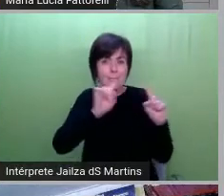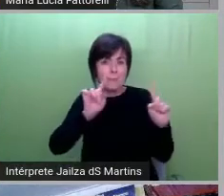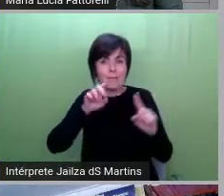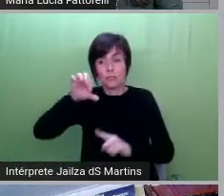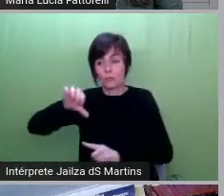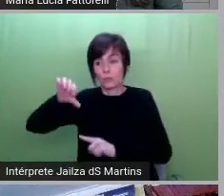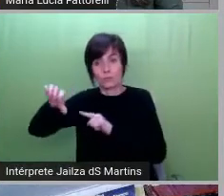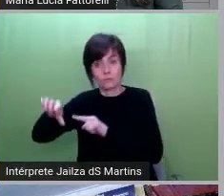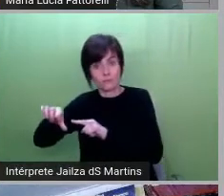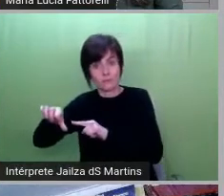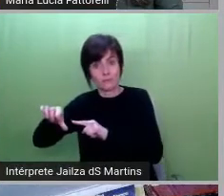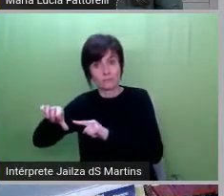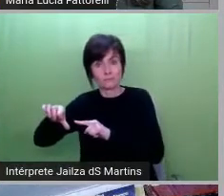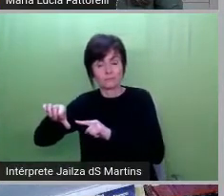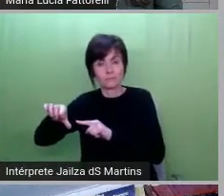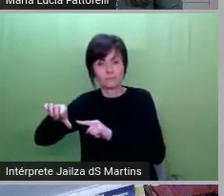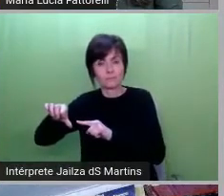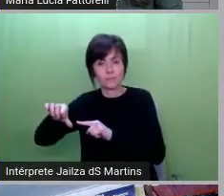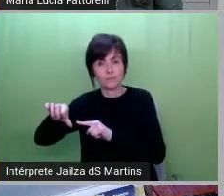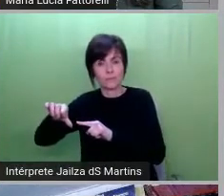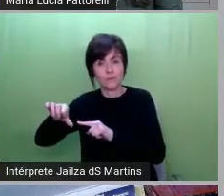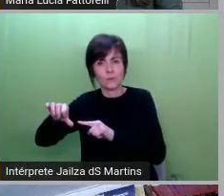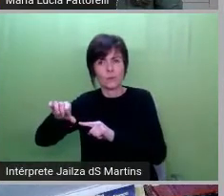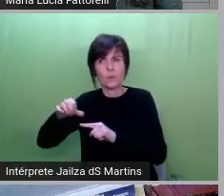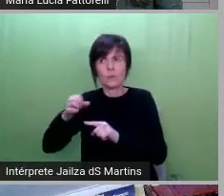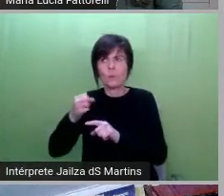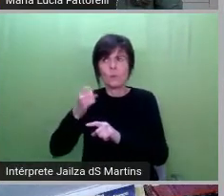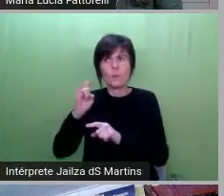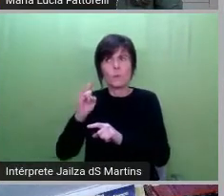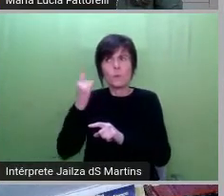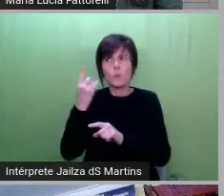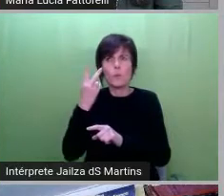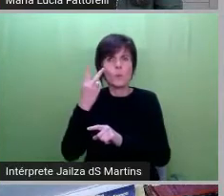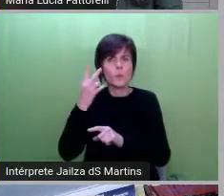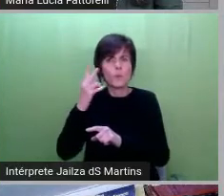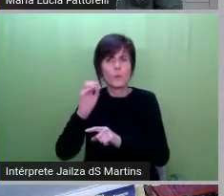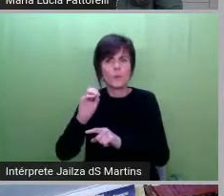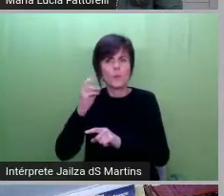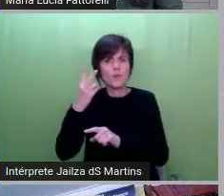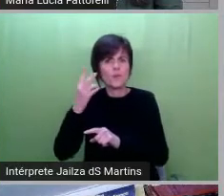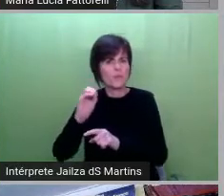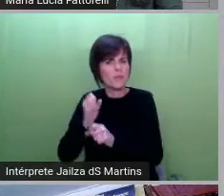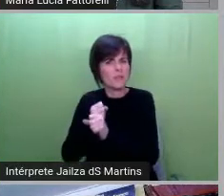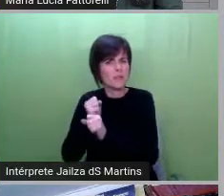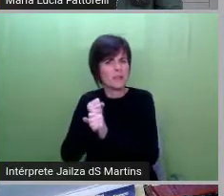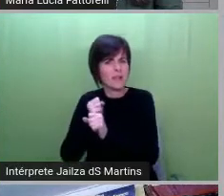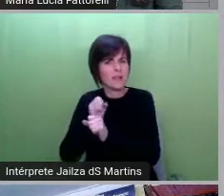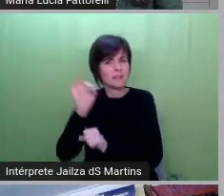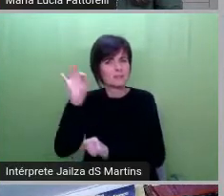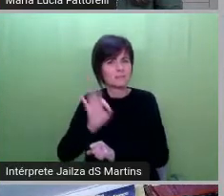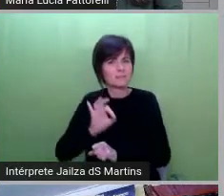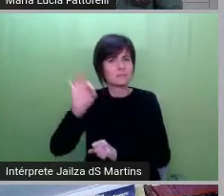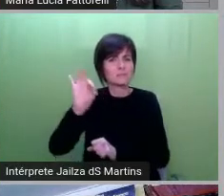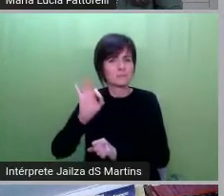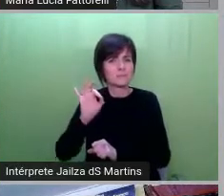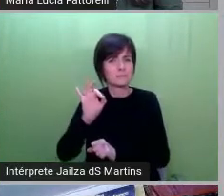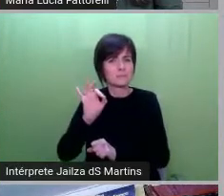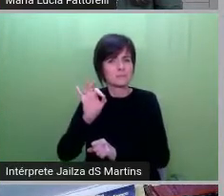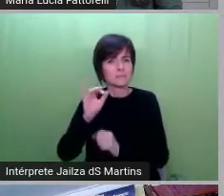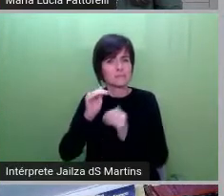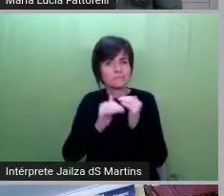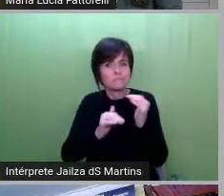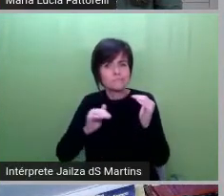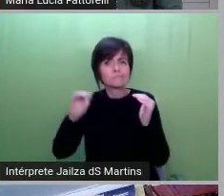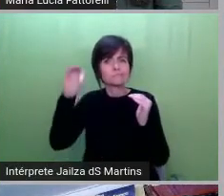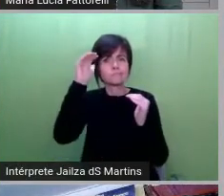99, nos últimos 20 anos, a maior parte dos anos, a taxa de inflação foi muito